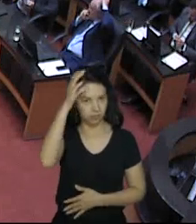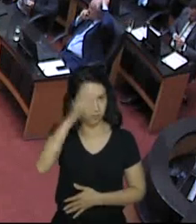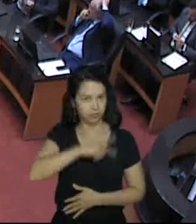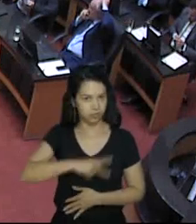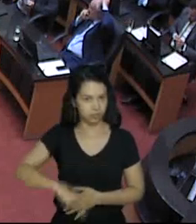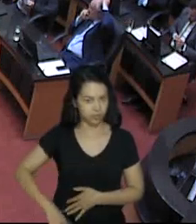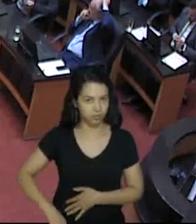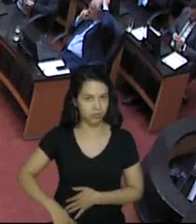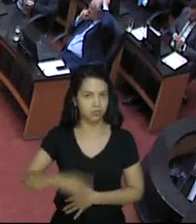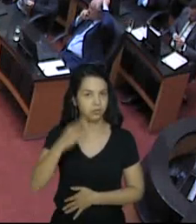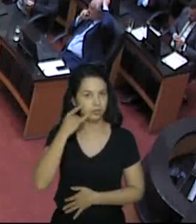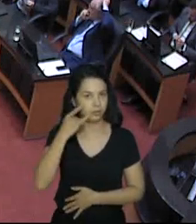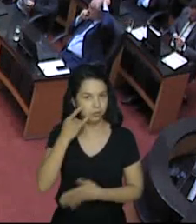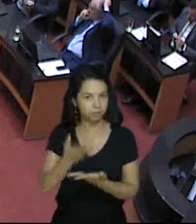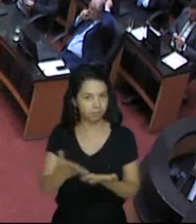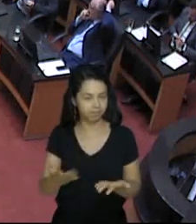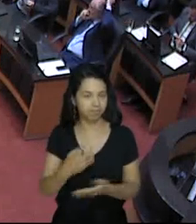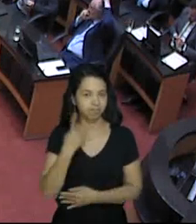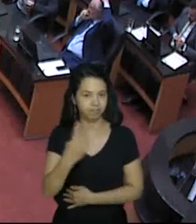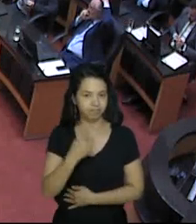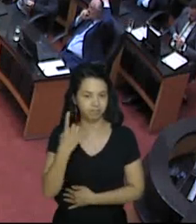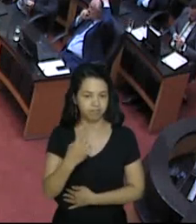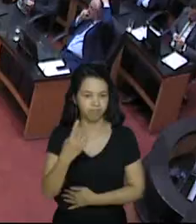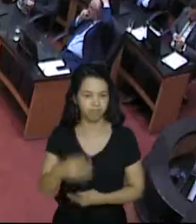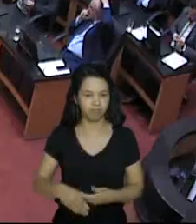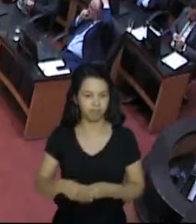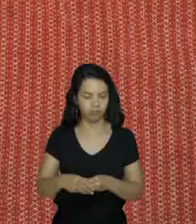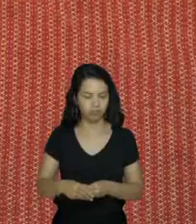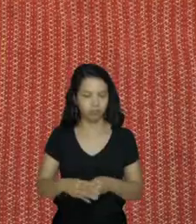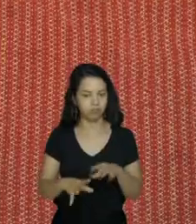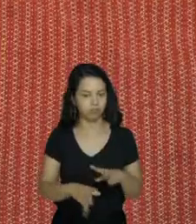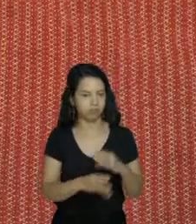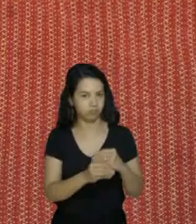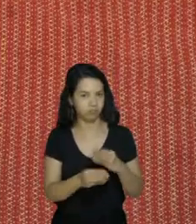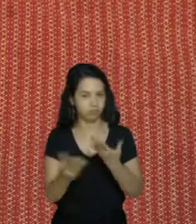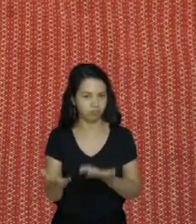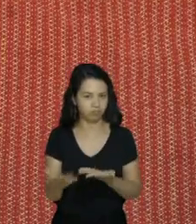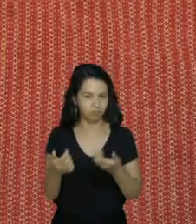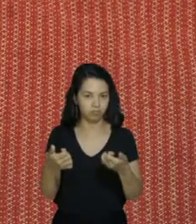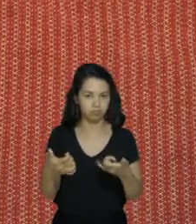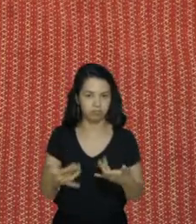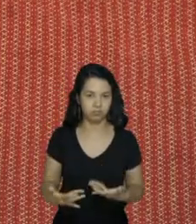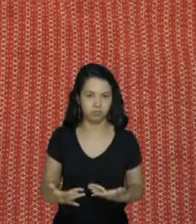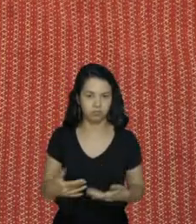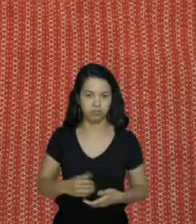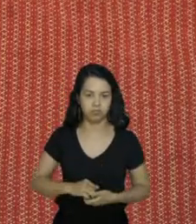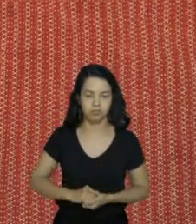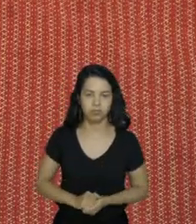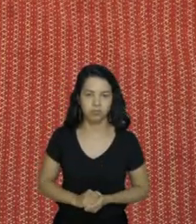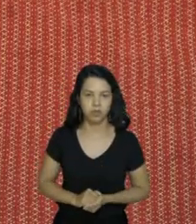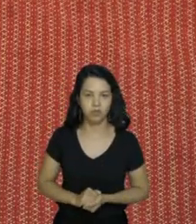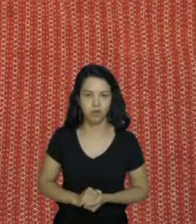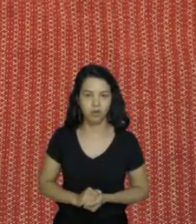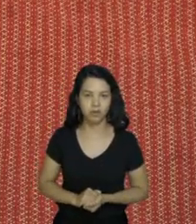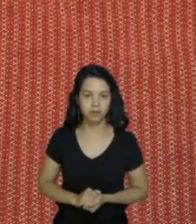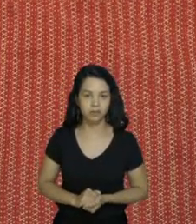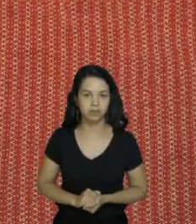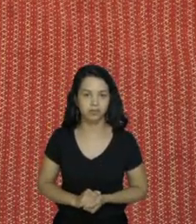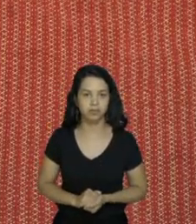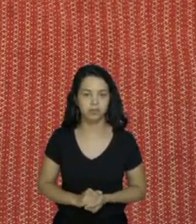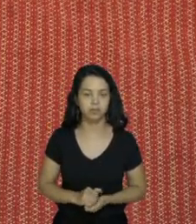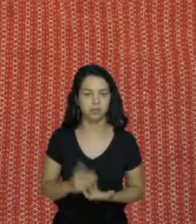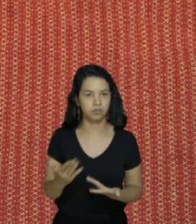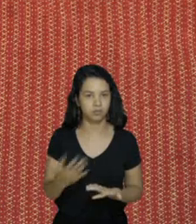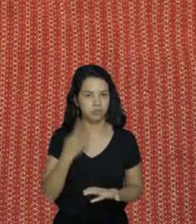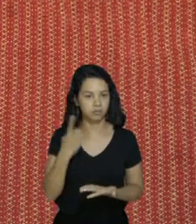nobres deputados, complementando o que o líder do governo e o nobre deputado Marcos Vieira colocaram sobre a mensagem de